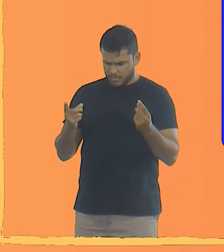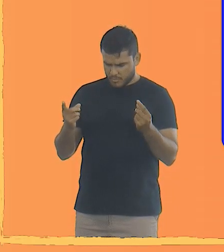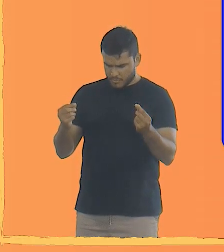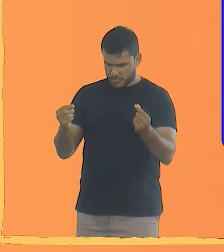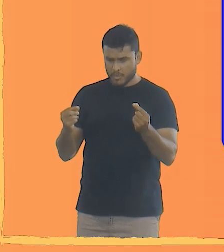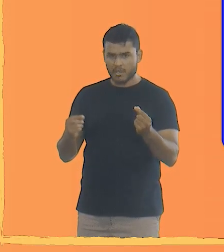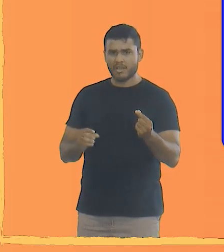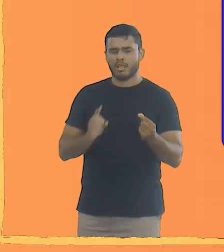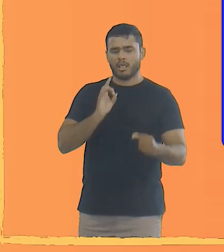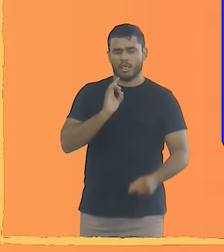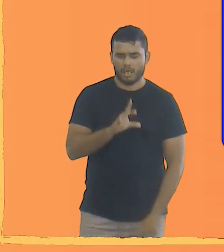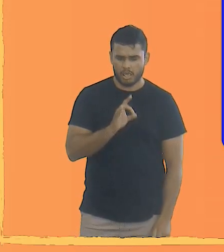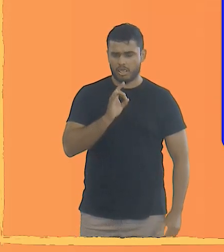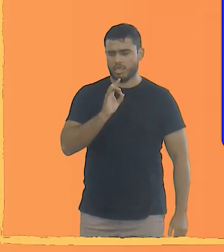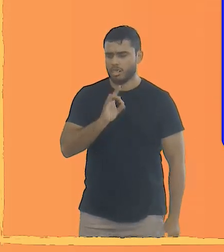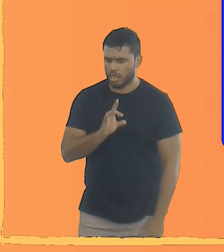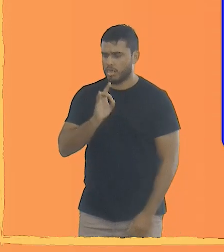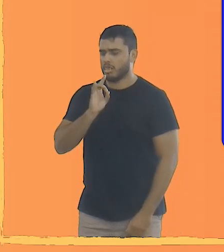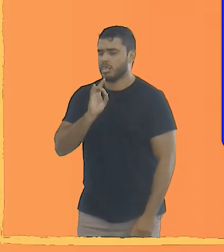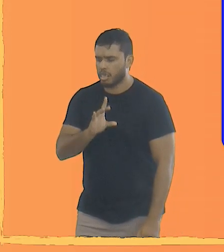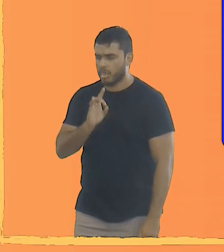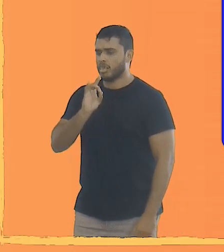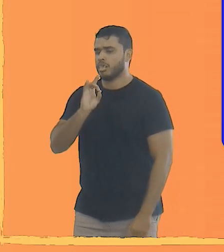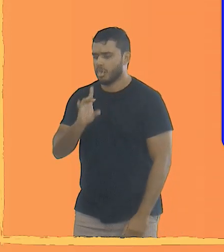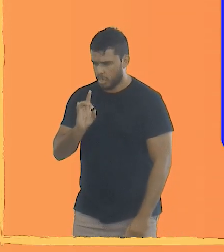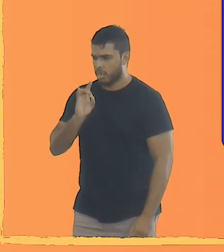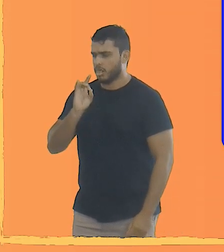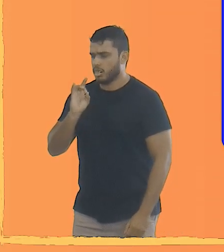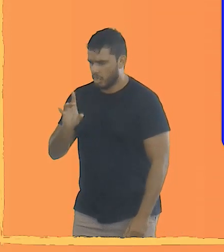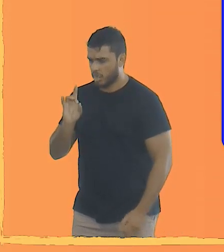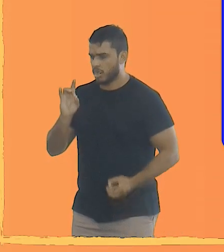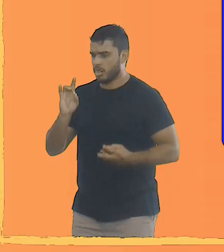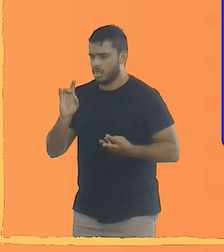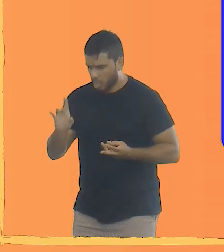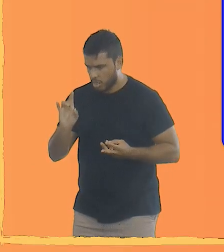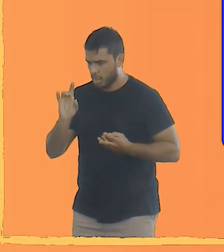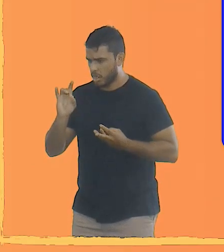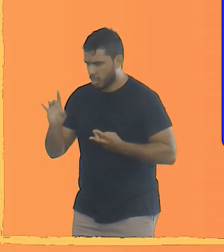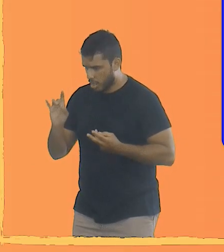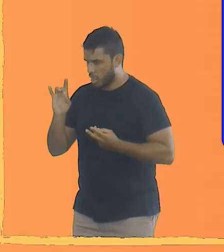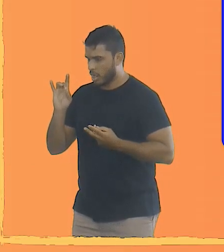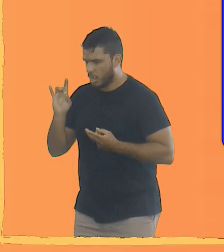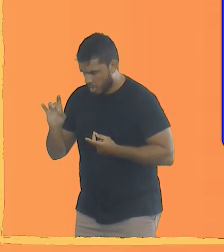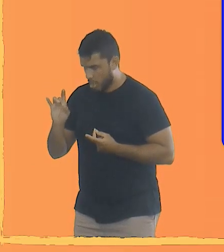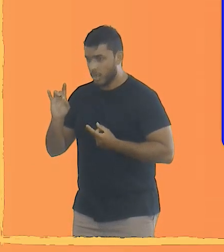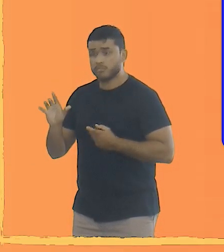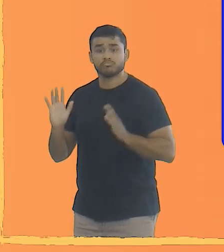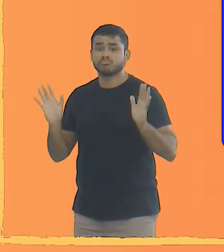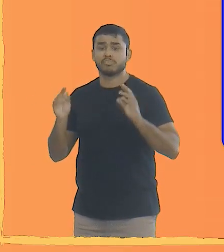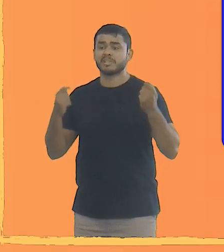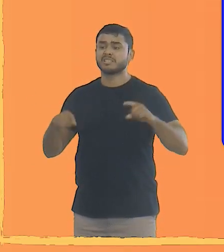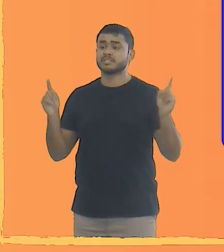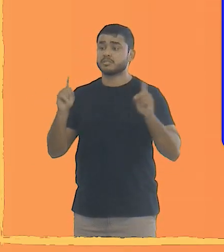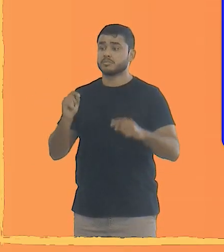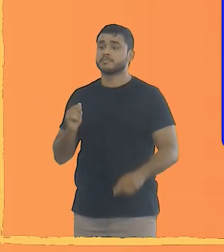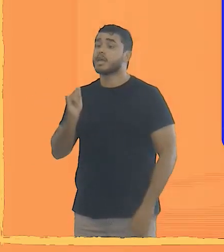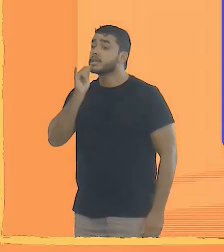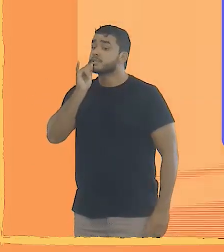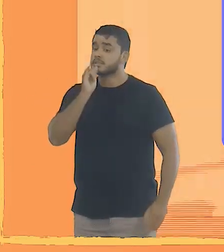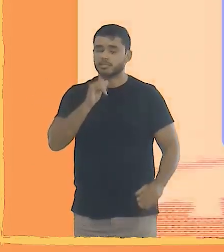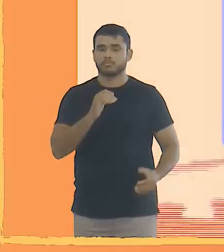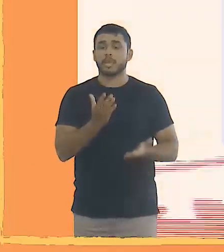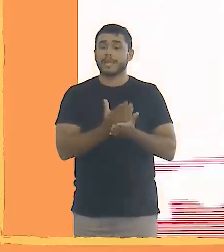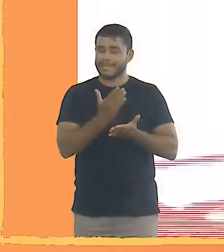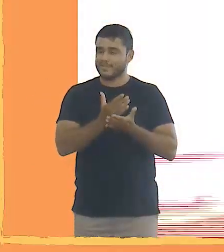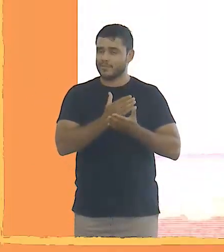situação por situação. Quando a gente foi contar a quantidade de livros, eu tive que olhar para os livros, né? Quando a gente foi contar